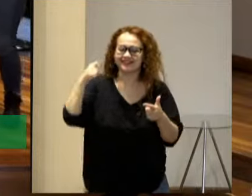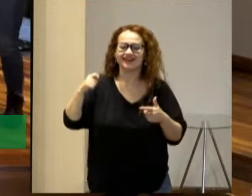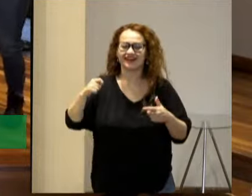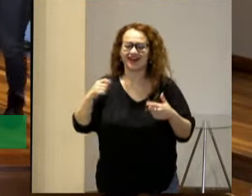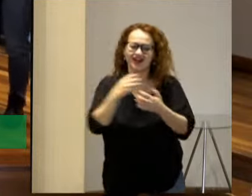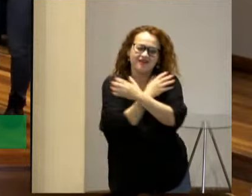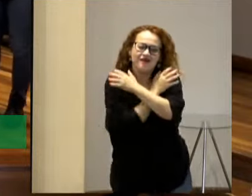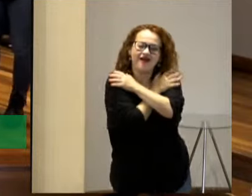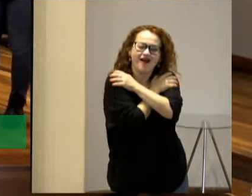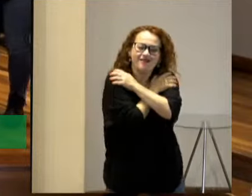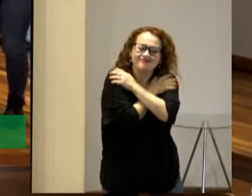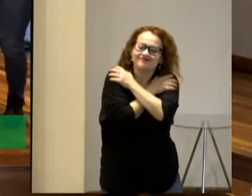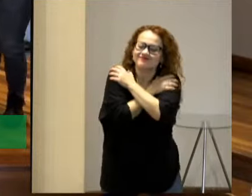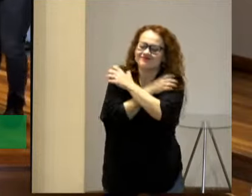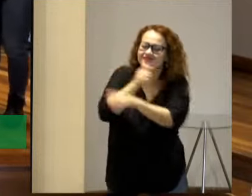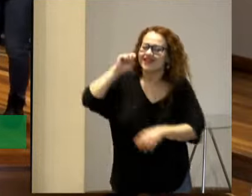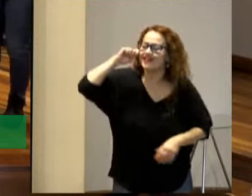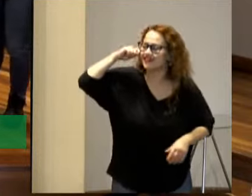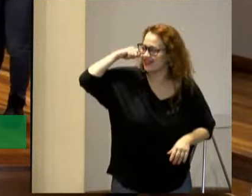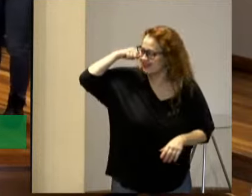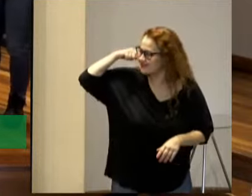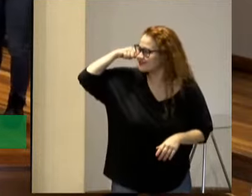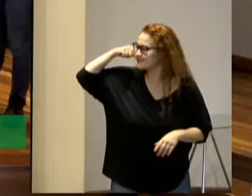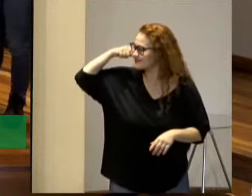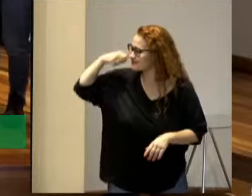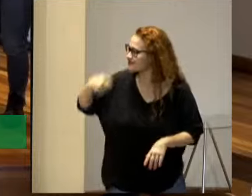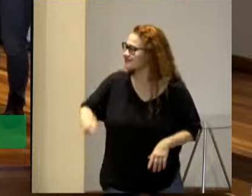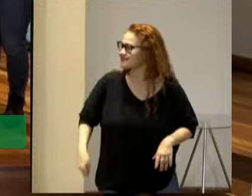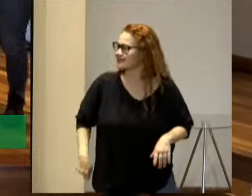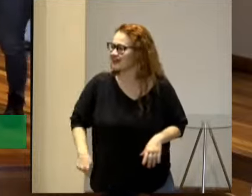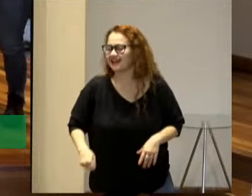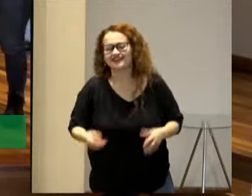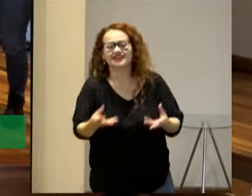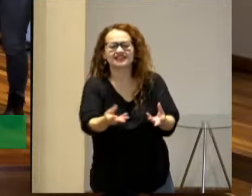Um abraço negro.